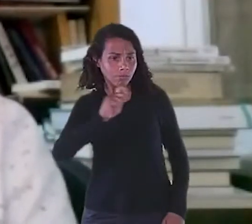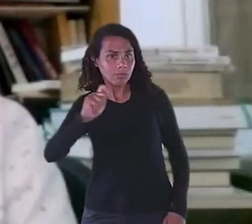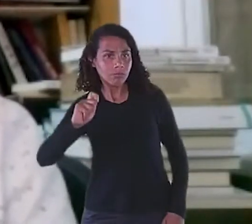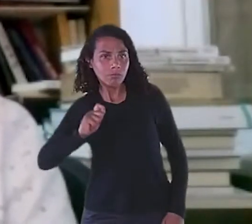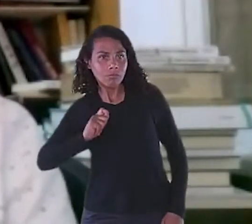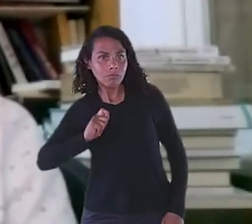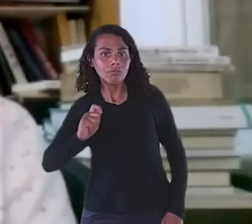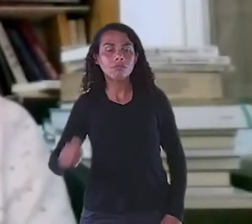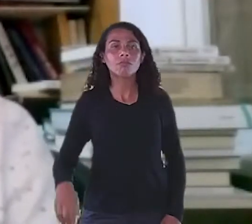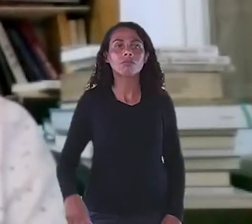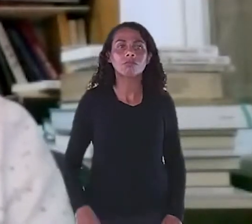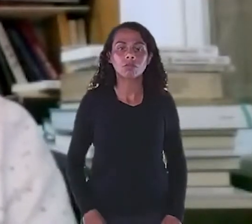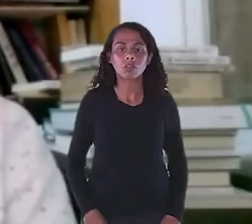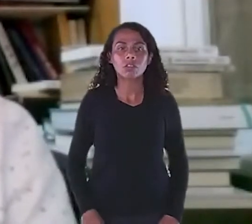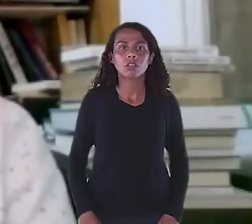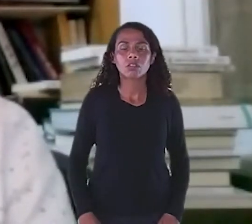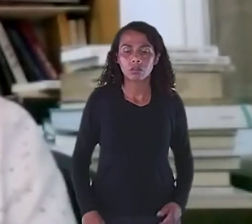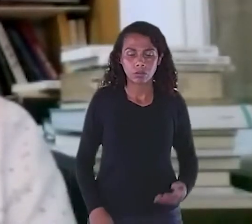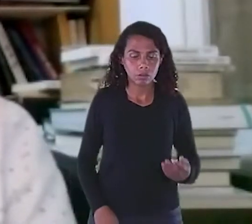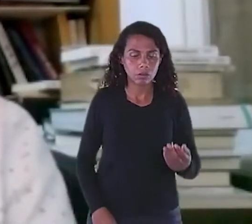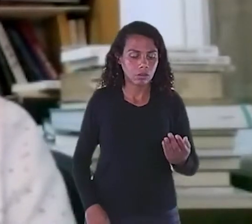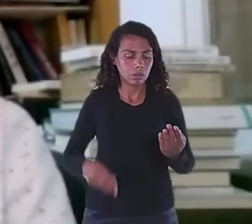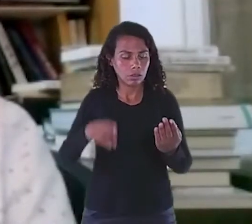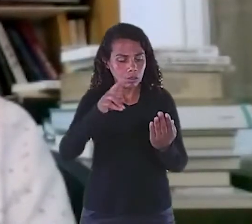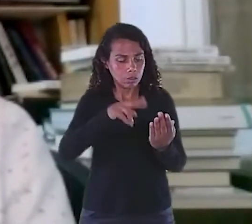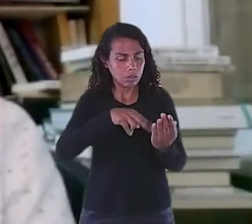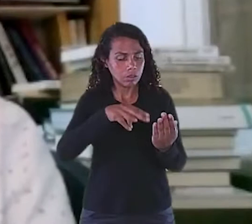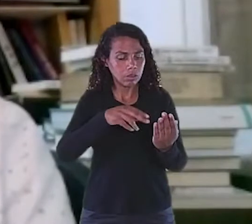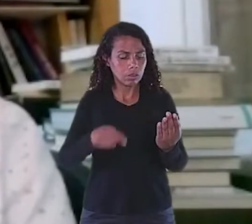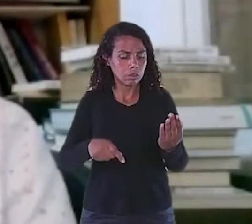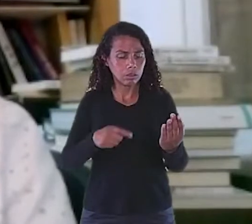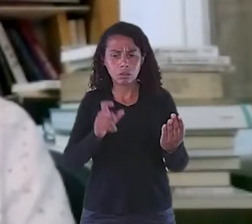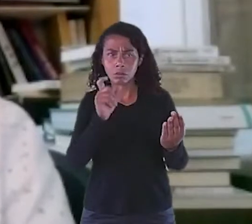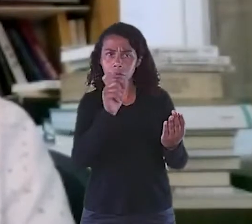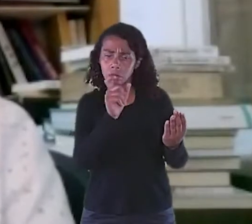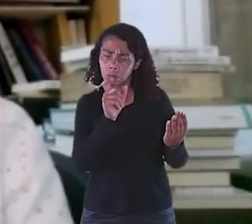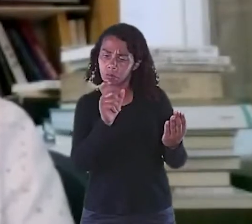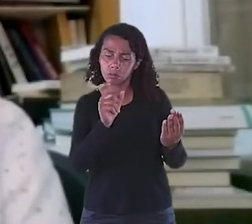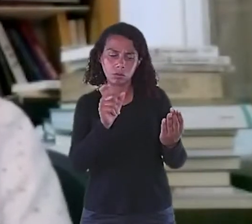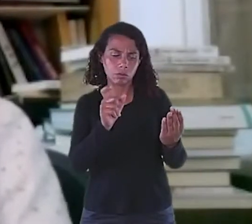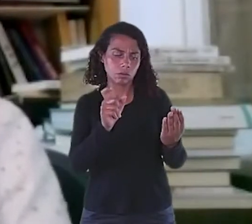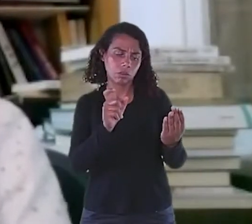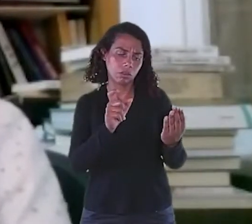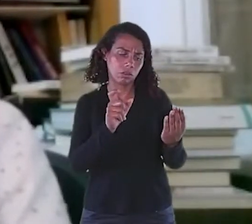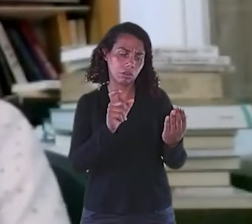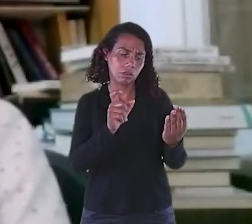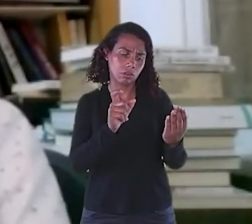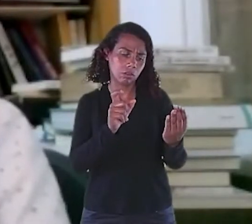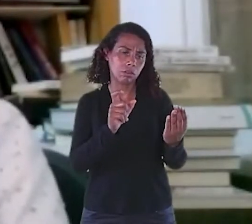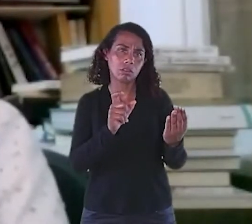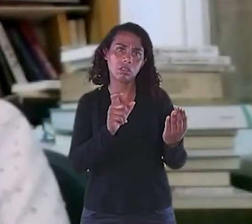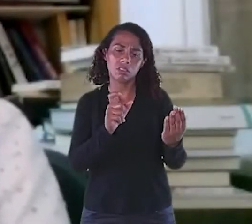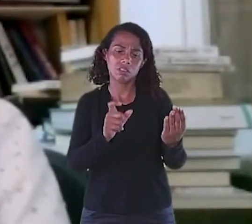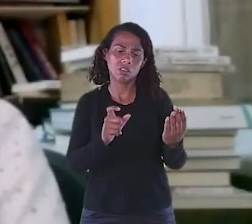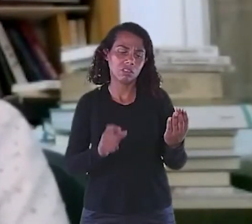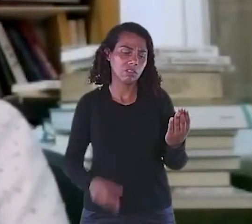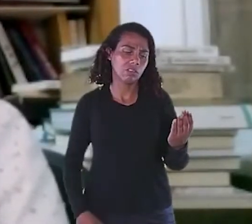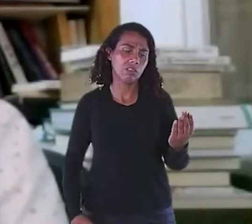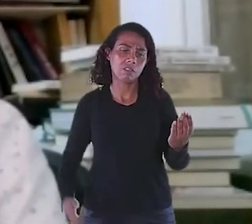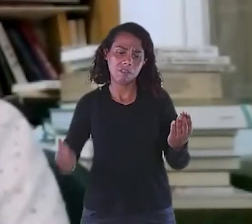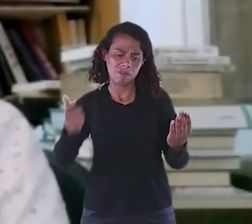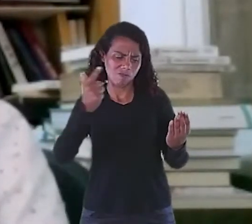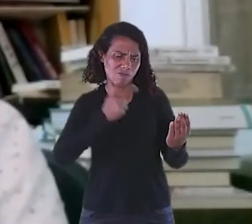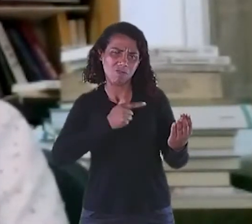nesse despautério, eu falei, Murilo, palavra horrorosa, você vai deixar essa palavra aqui. Eu achava que literatura era uma coisa feita de palavras bonitas